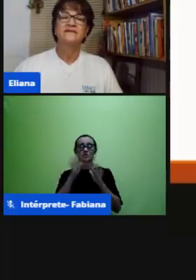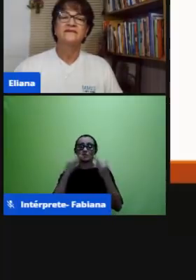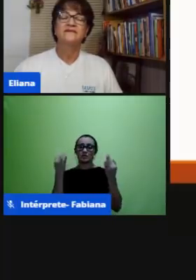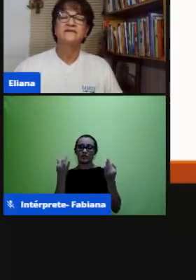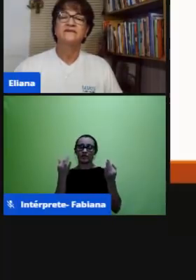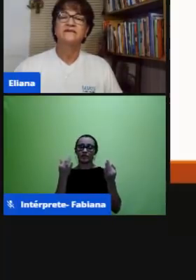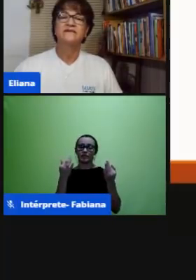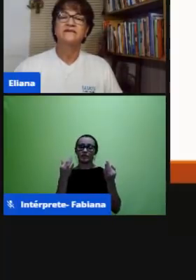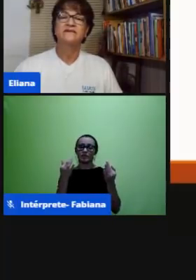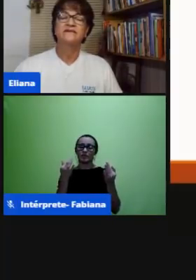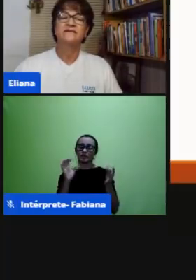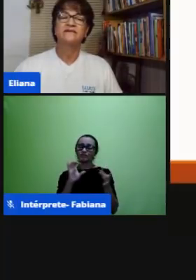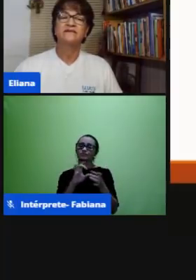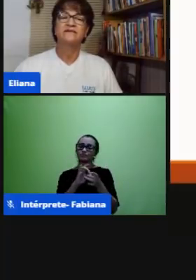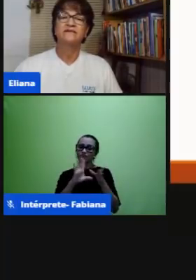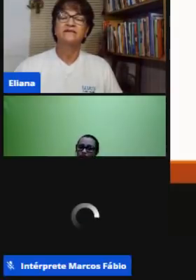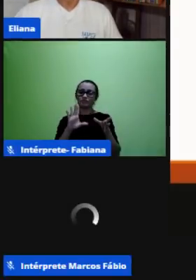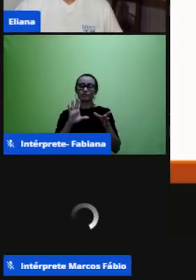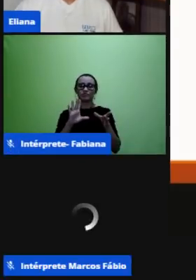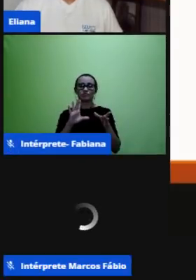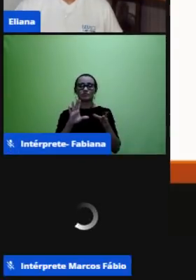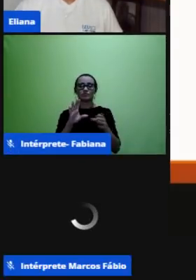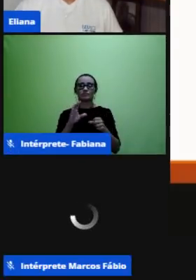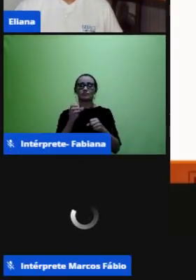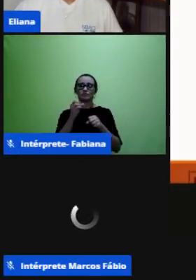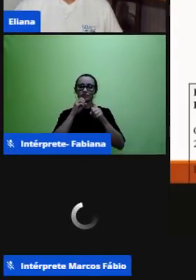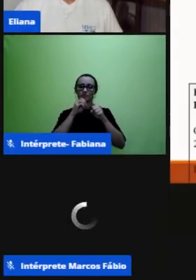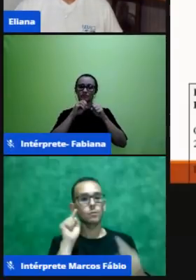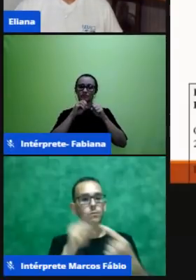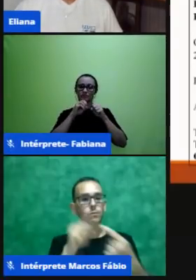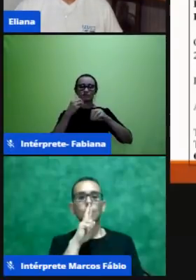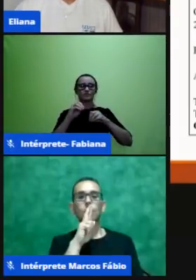gente ter esse feedback, esse retorno deles.